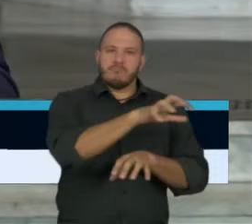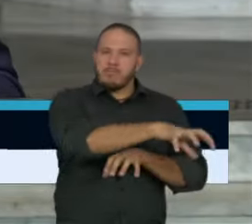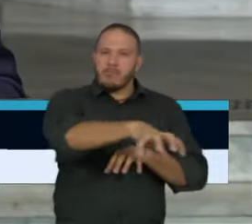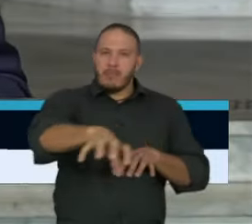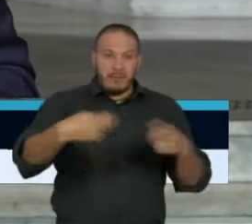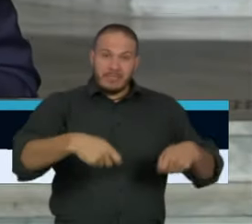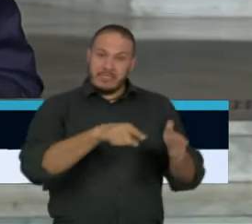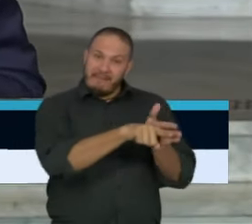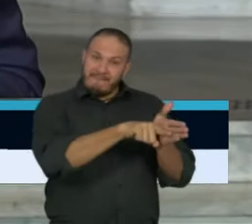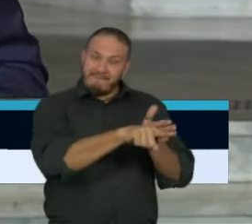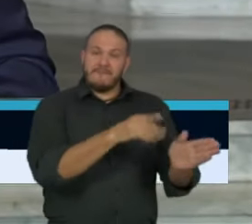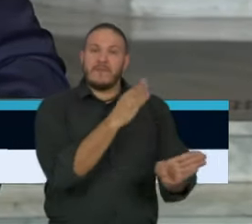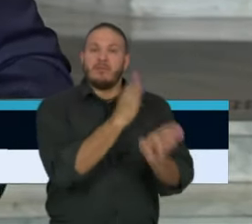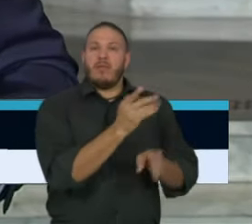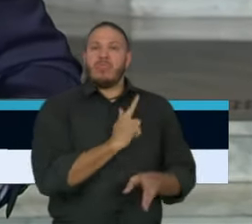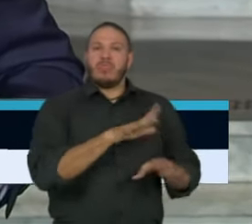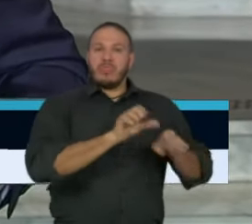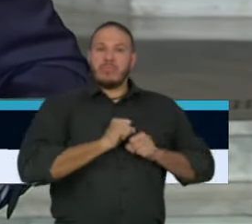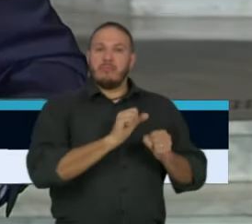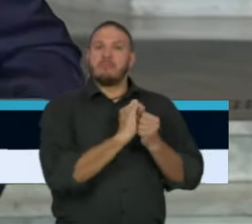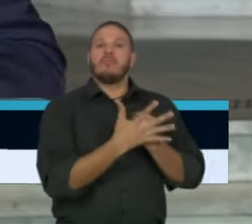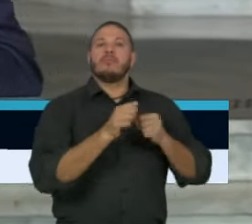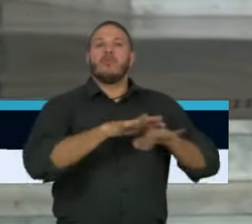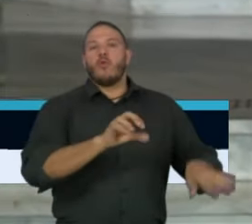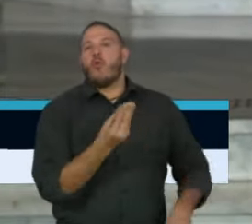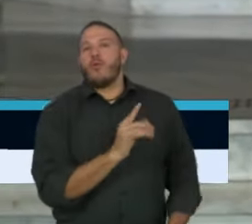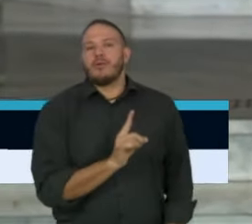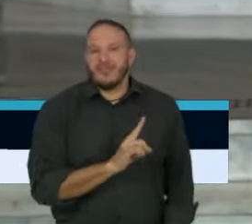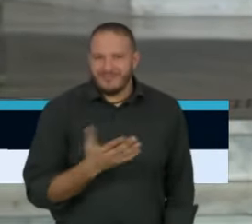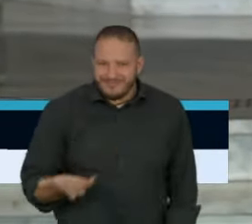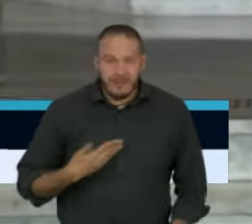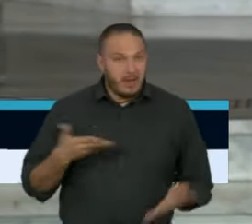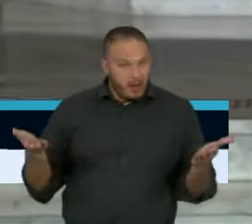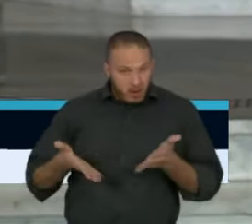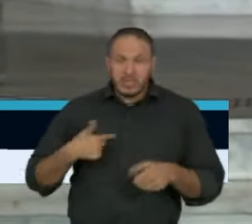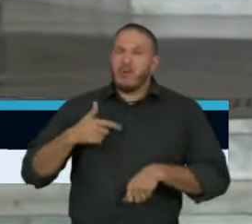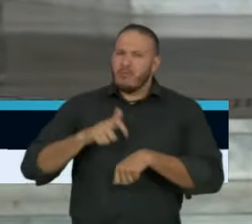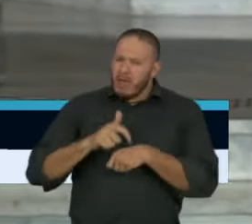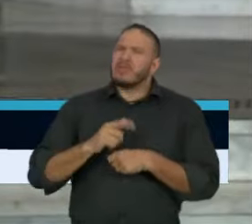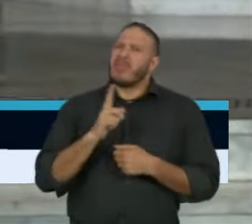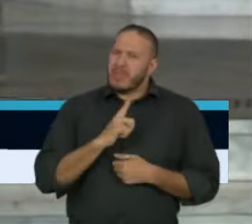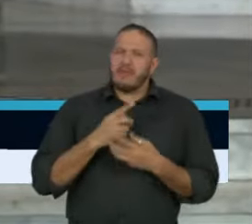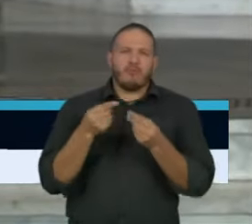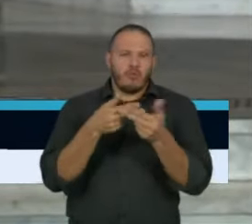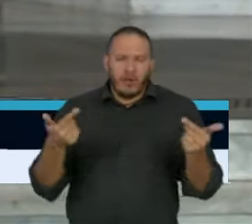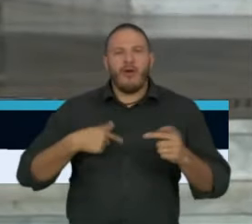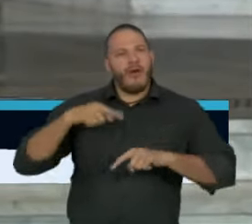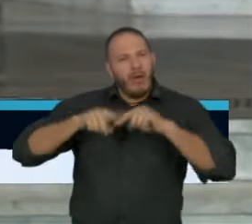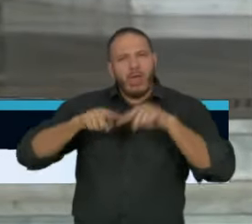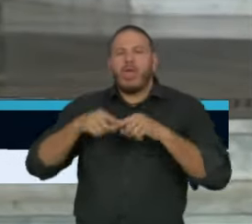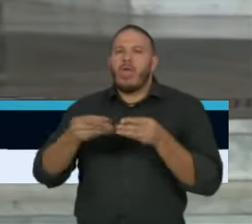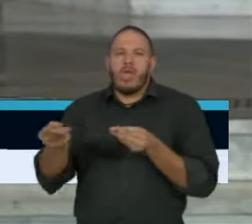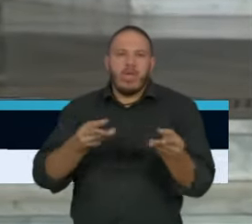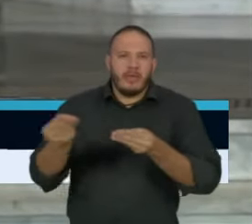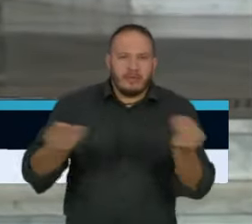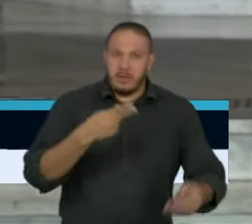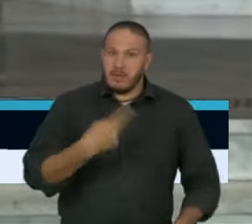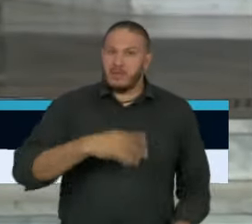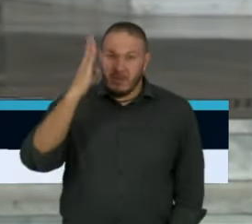para funcionar. Outro ponto importante, nós temos nesse momento muitos insumos sendo oferecidos. E aqui no Brasil,